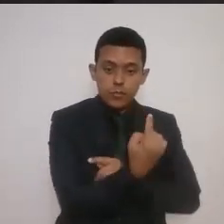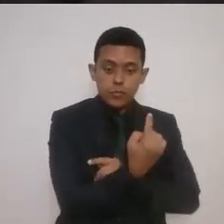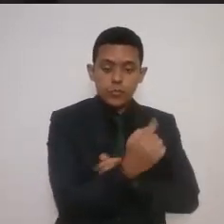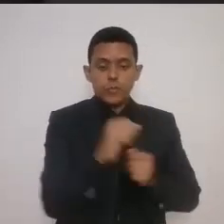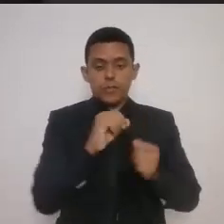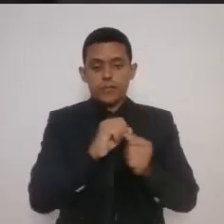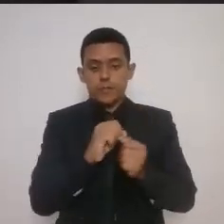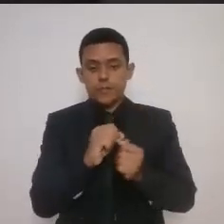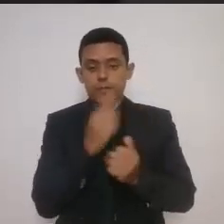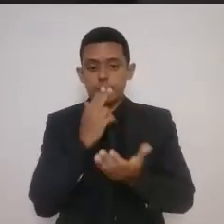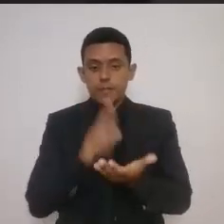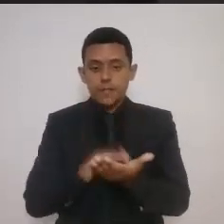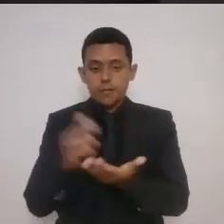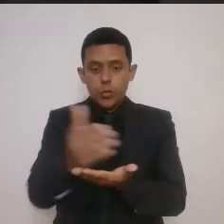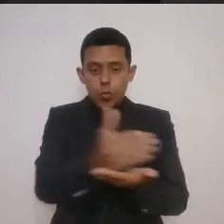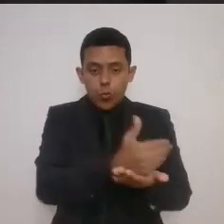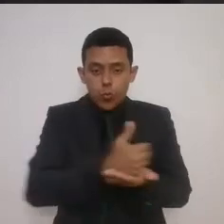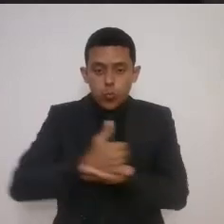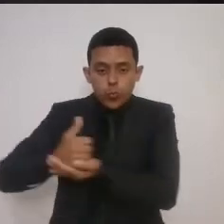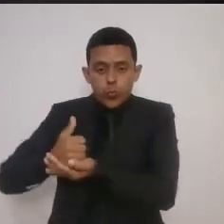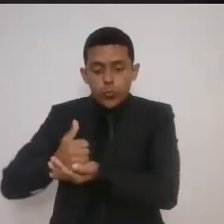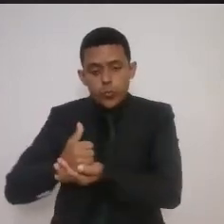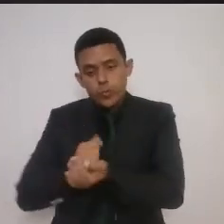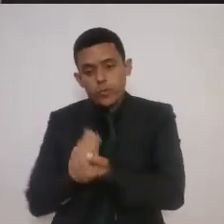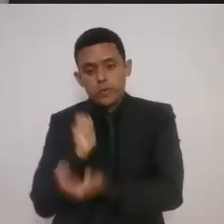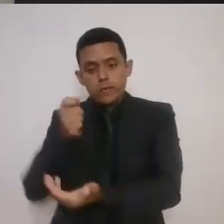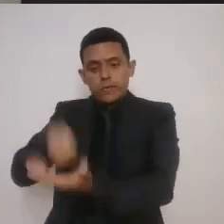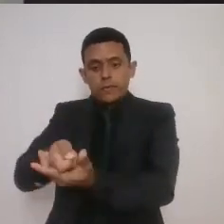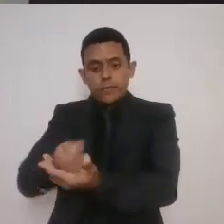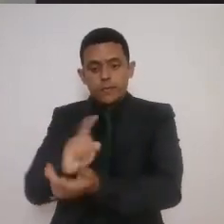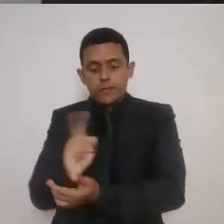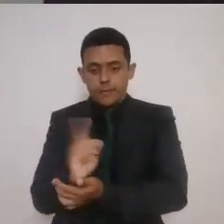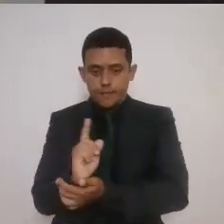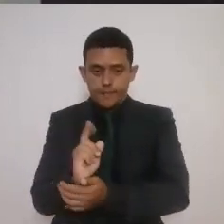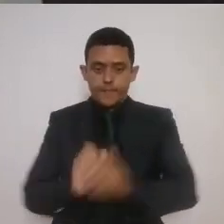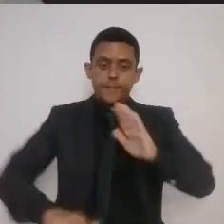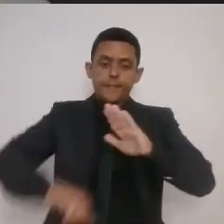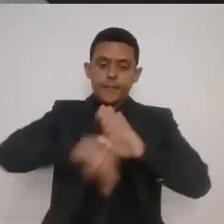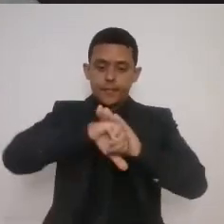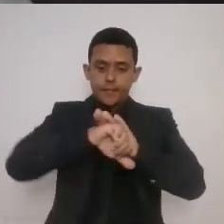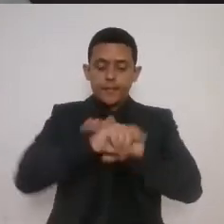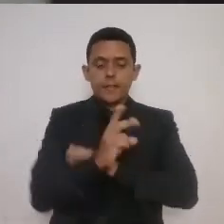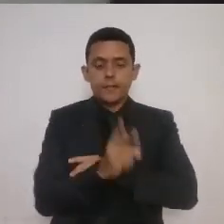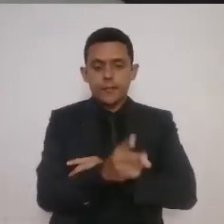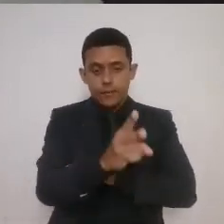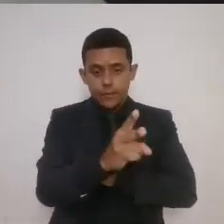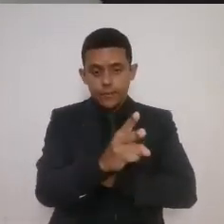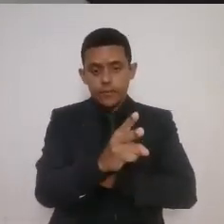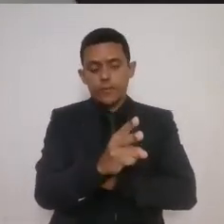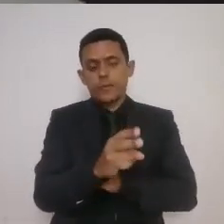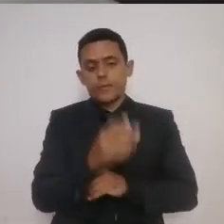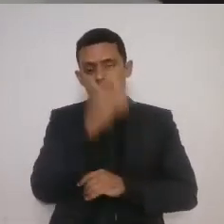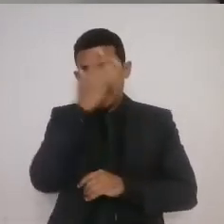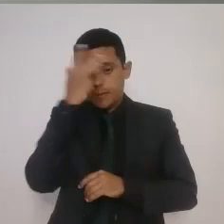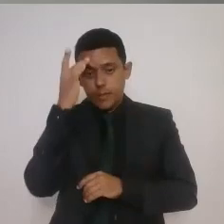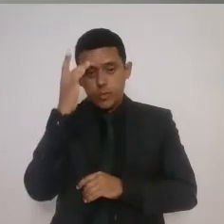de concurso de crimes, notadamente o crime continuado, por diversas pessoas jurídicas,